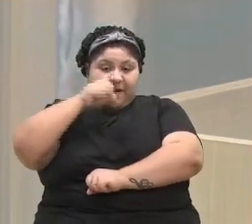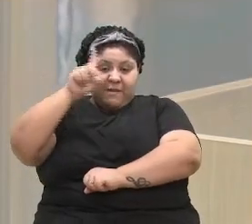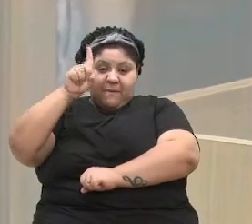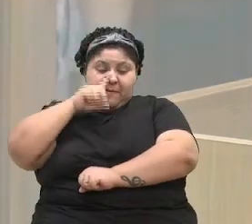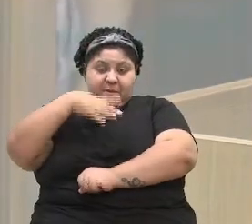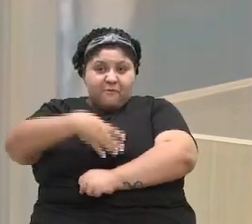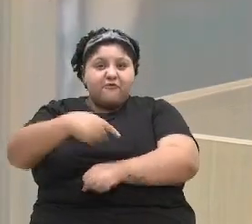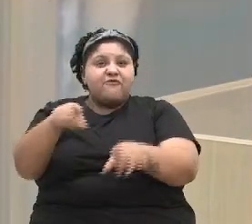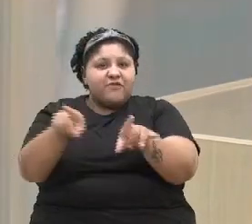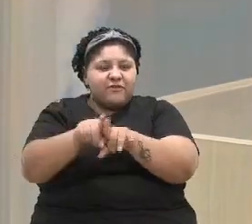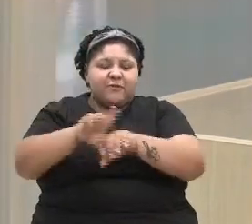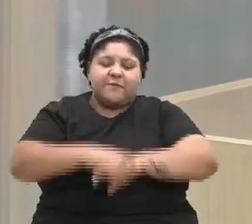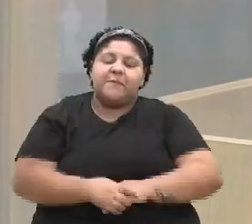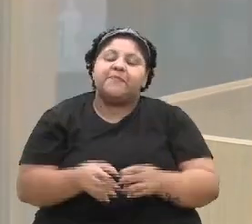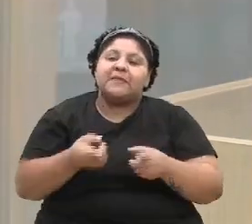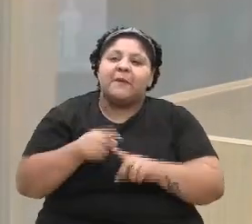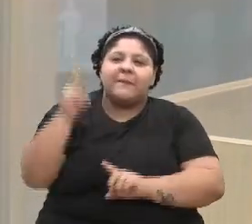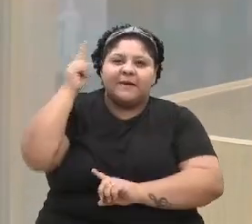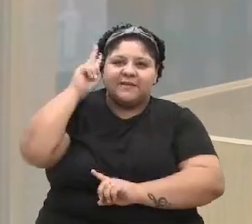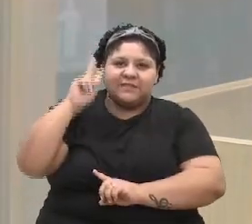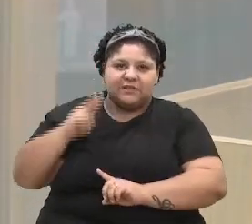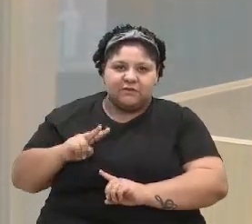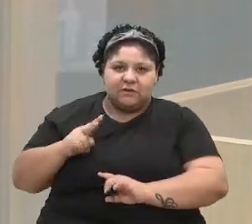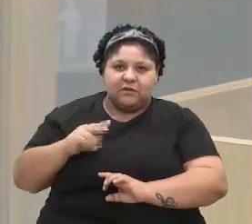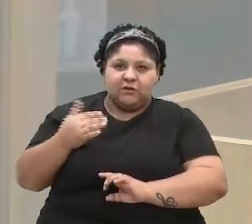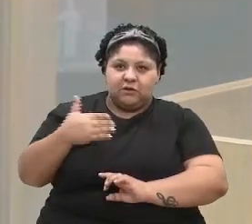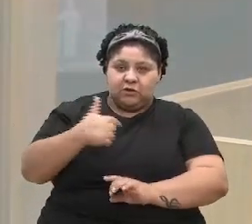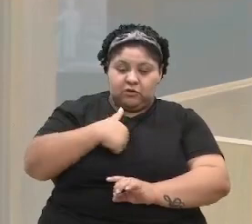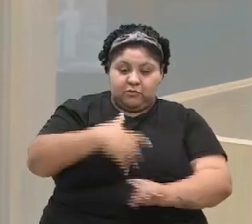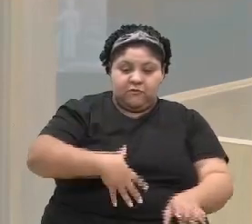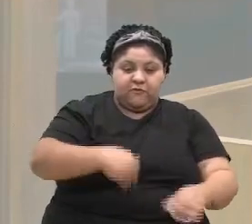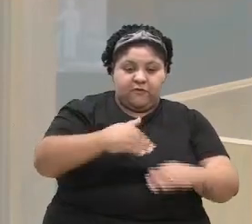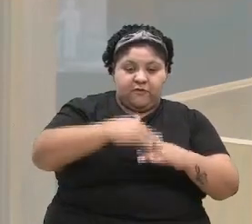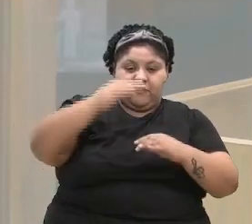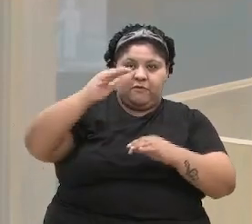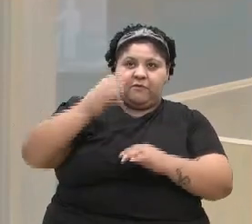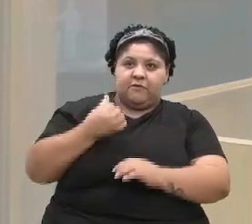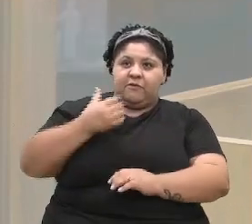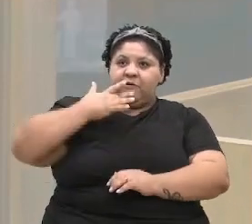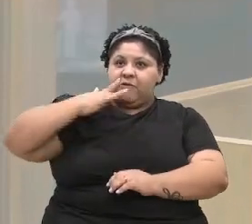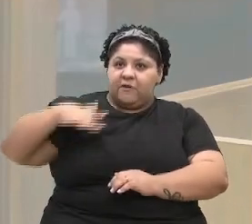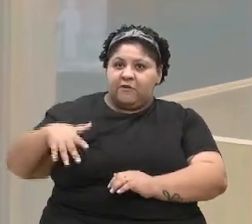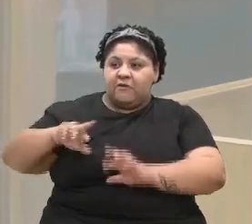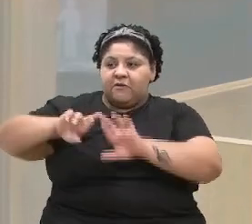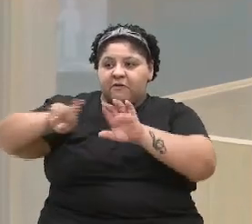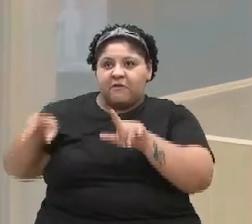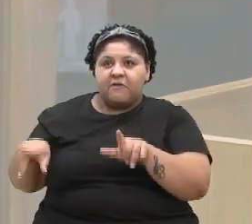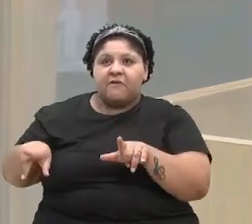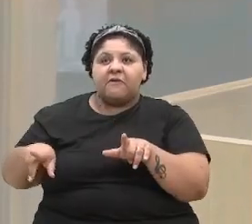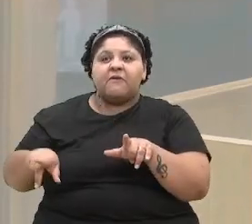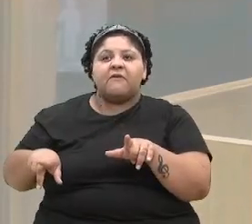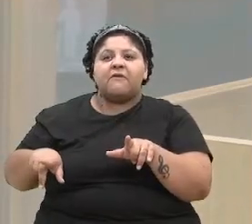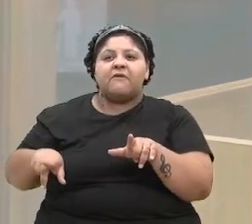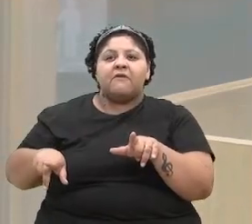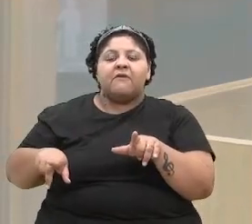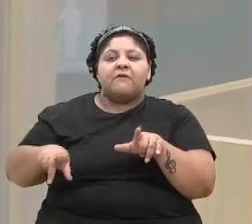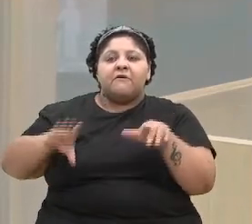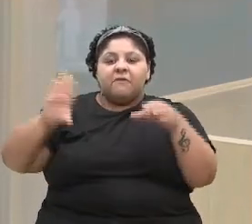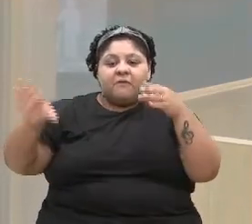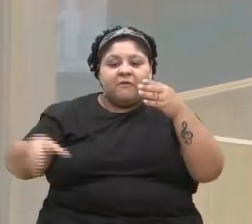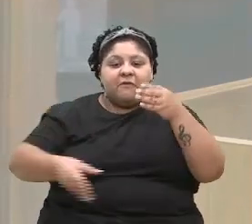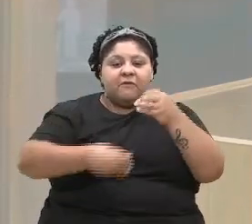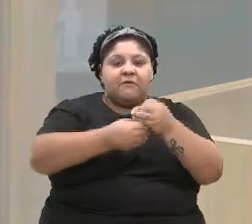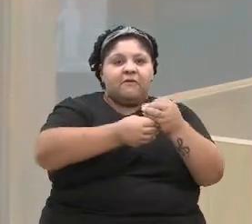Mas a história do Xande e de mais 6 crianças no Brasil com esta doença foi diferente. Eles foram incluídos num